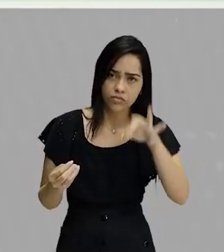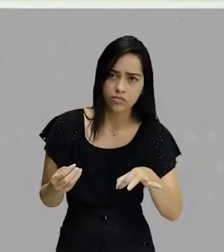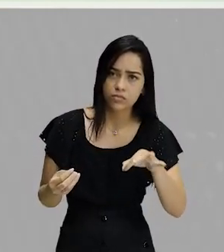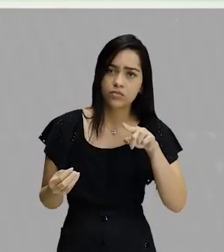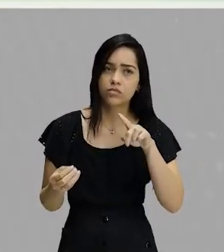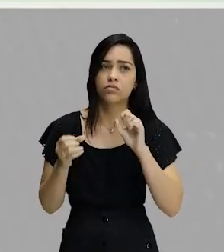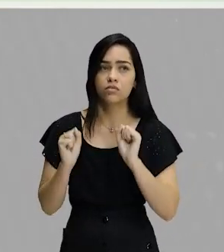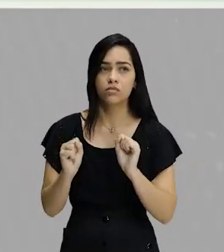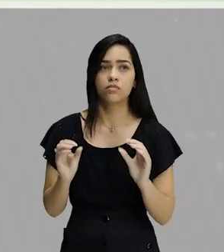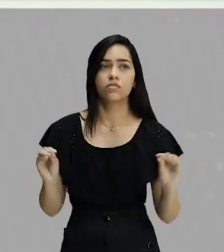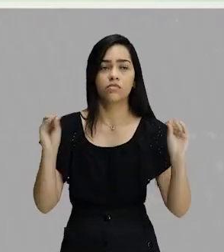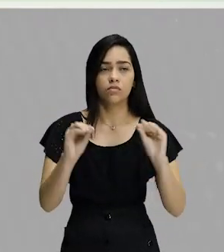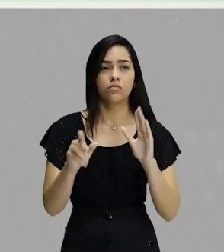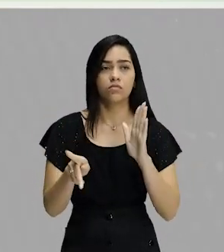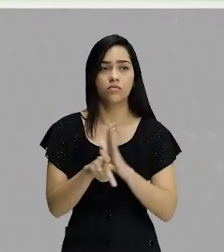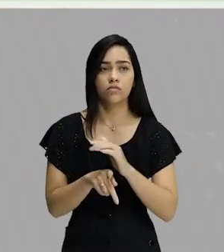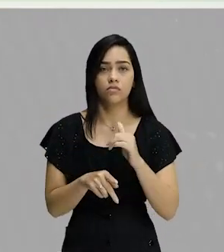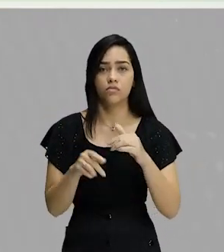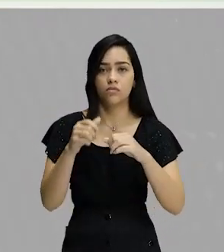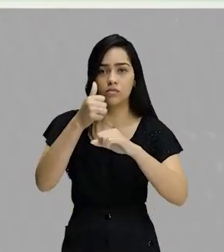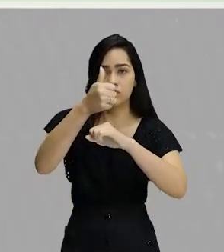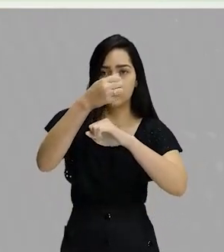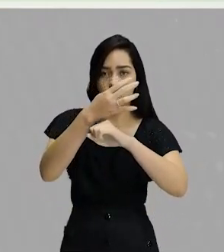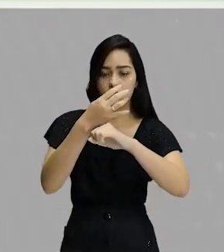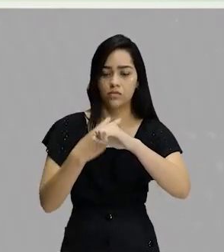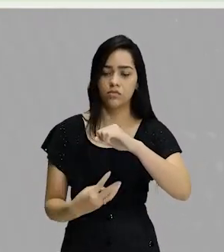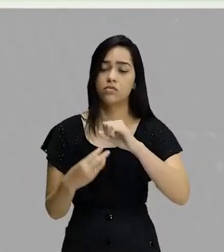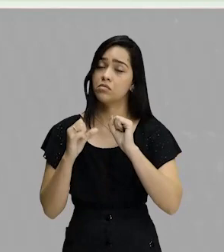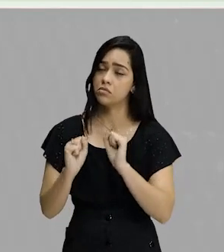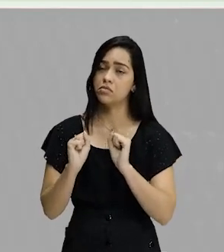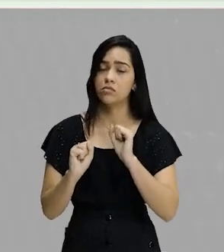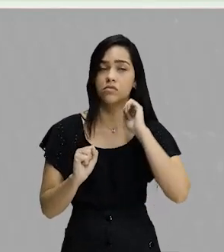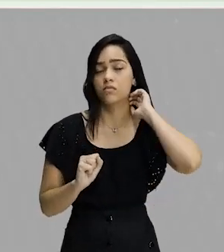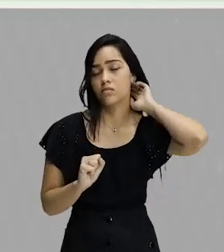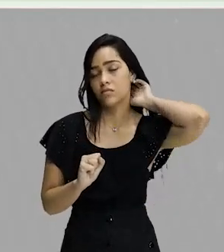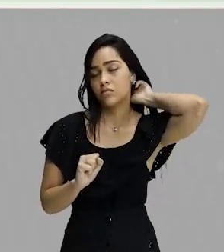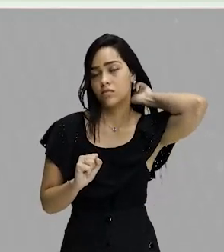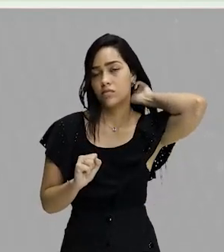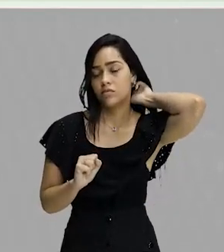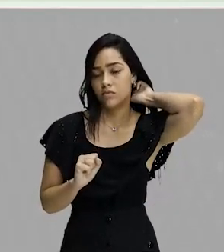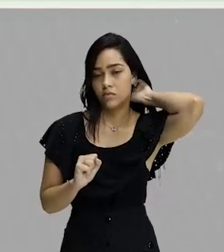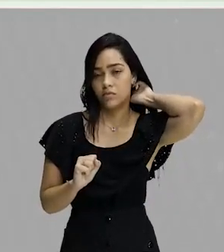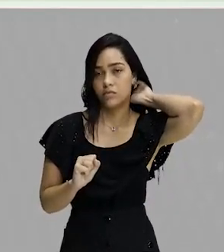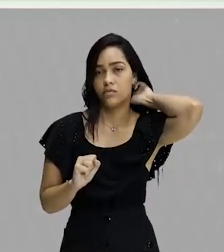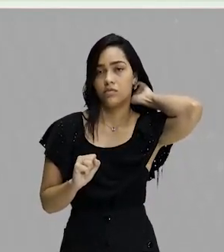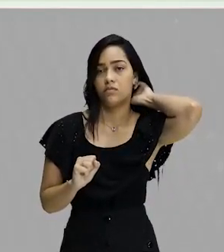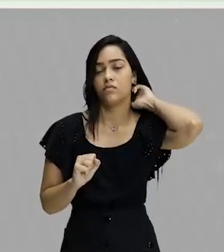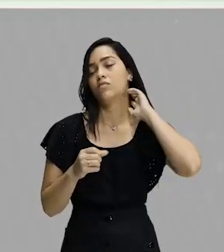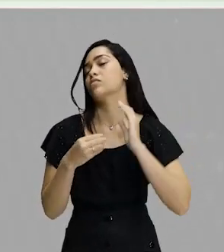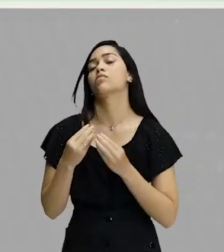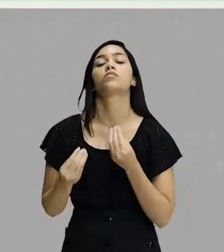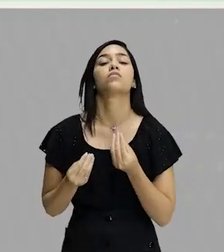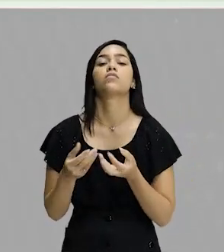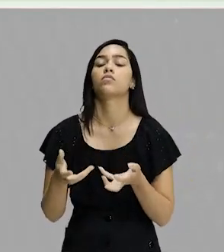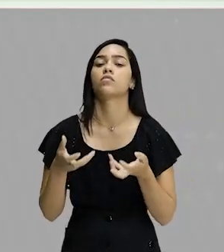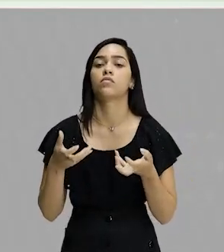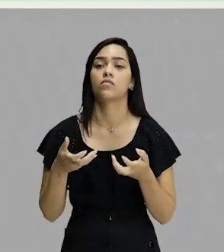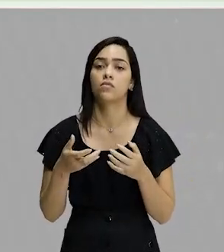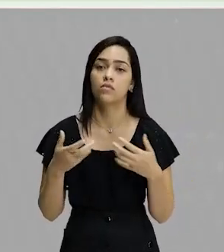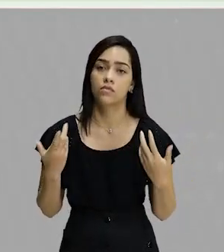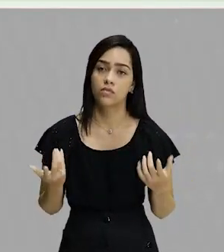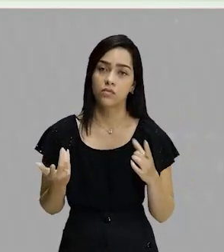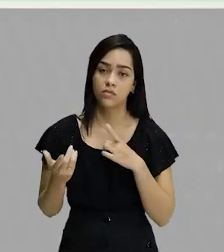deixar assim na forma de fração mesmo. Tá? Então, o ponto é o ponto. Qual é o ponto que ele quer? O ponto,